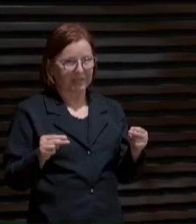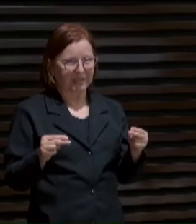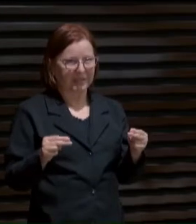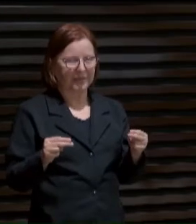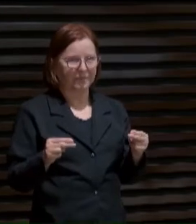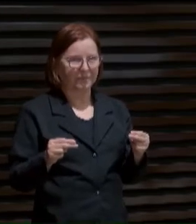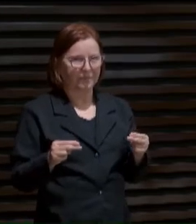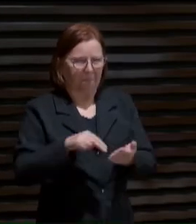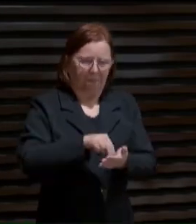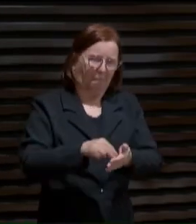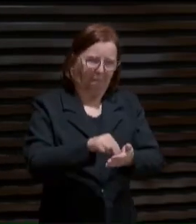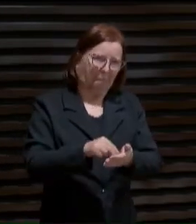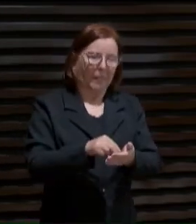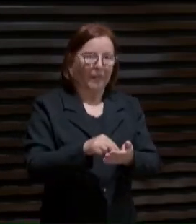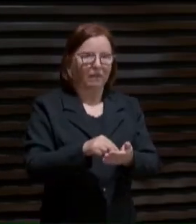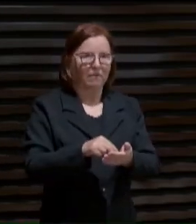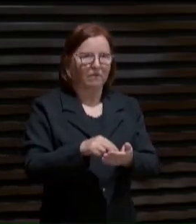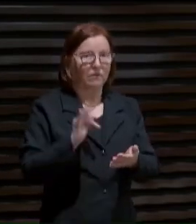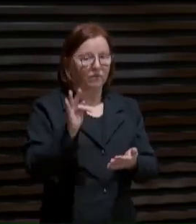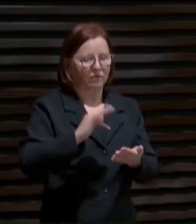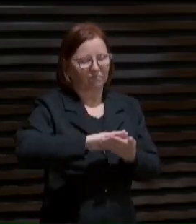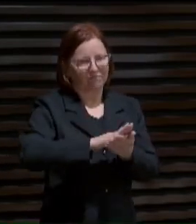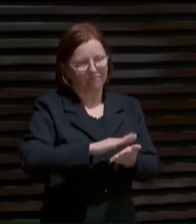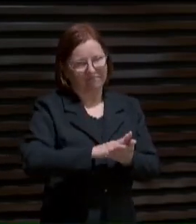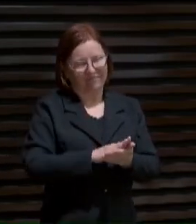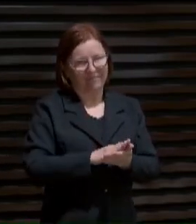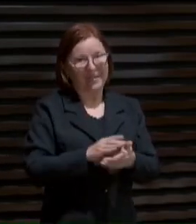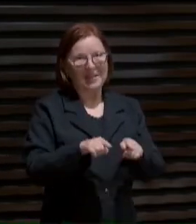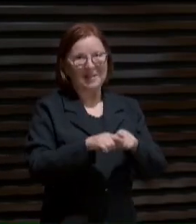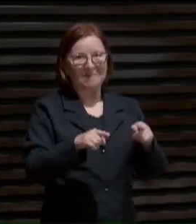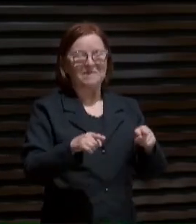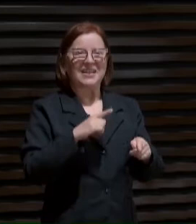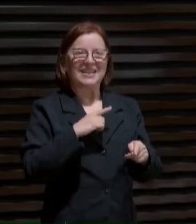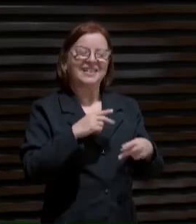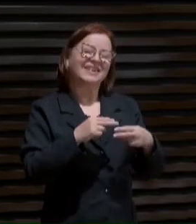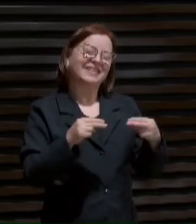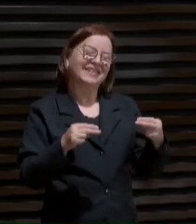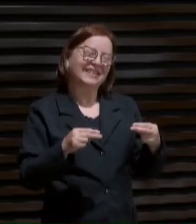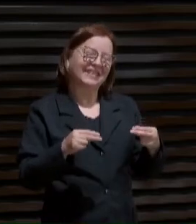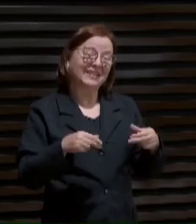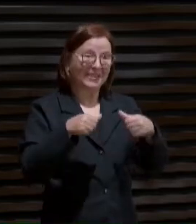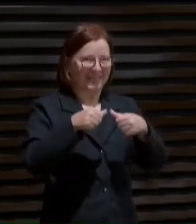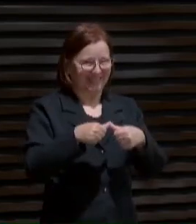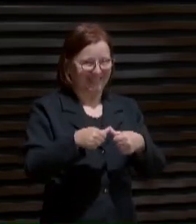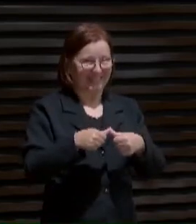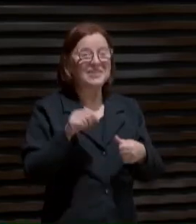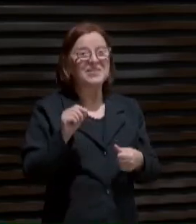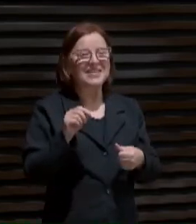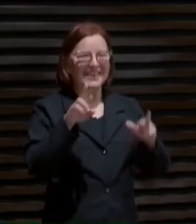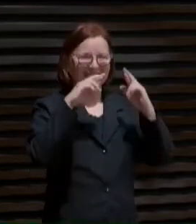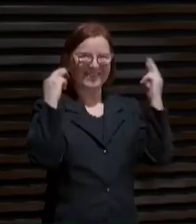aonde ser destruídas mas há coisas que permaneceram e isso é o Reino de Deus